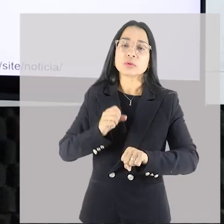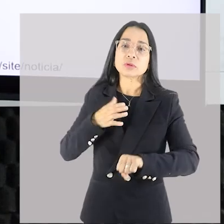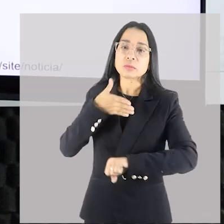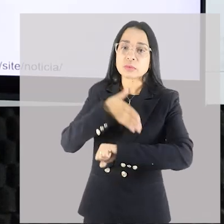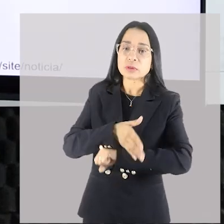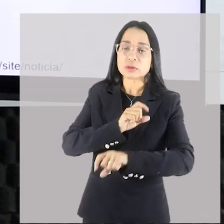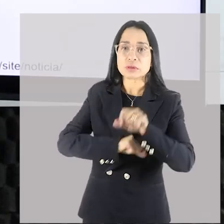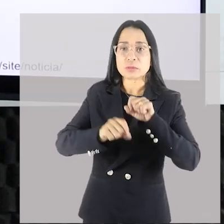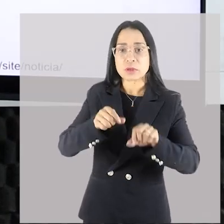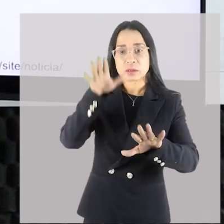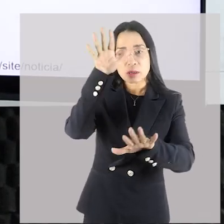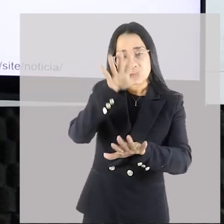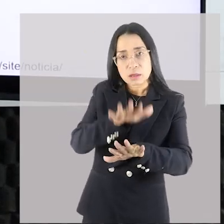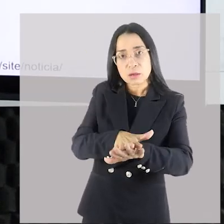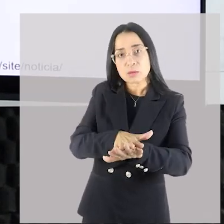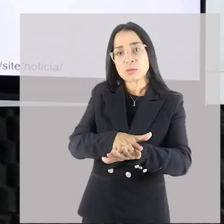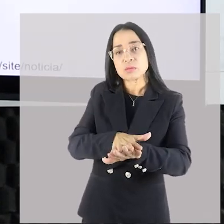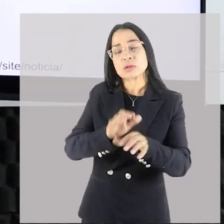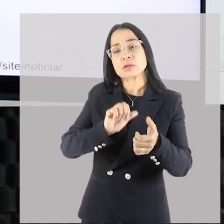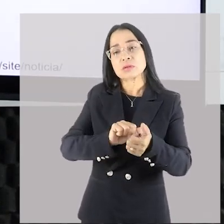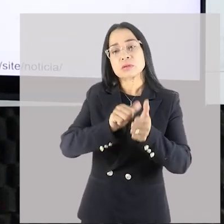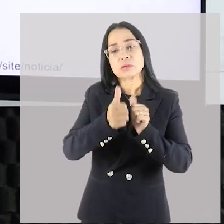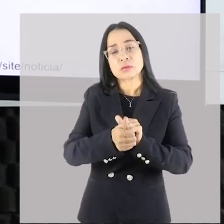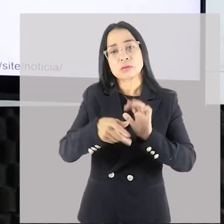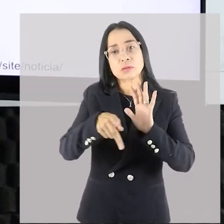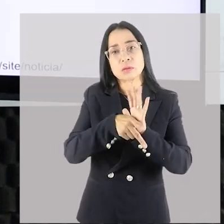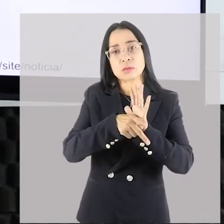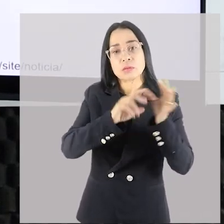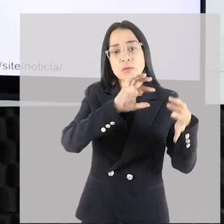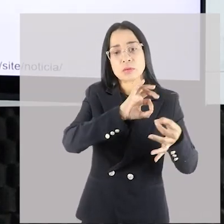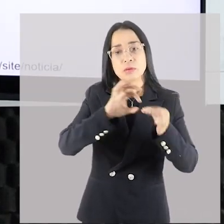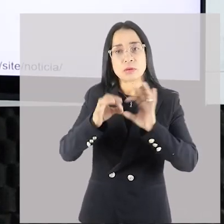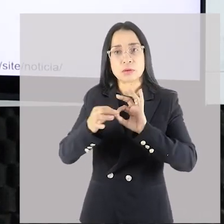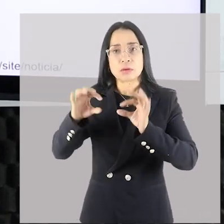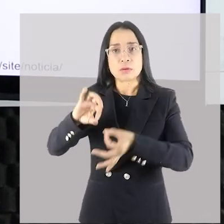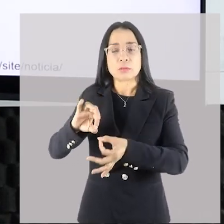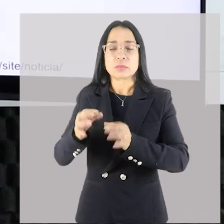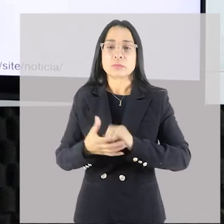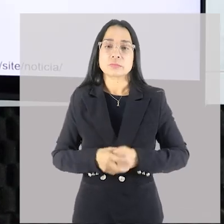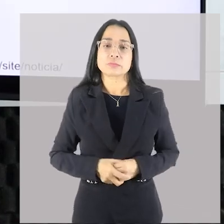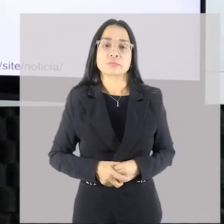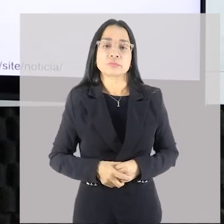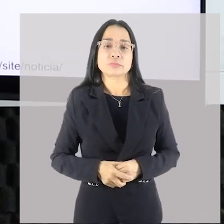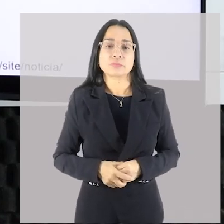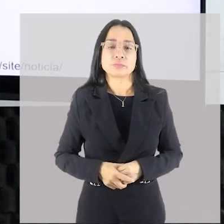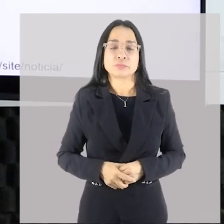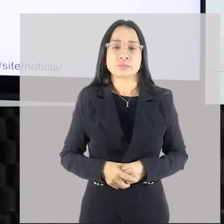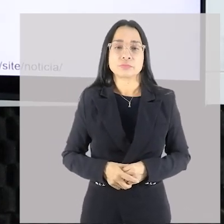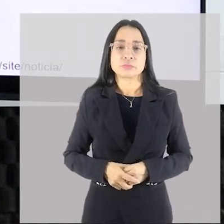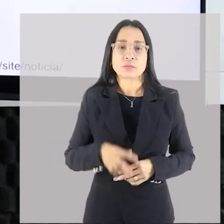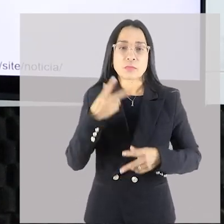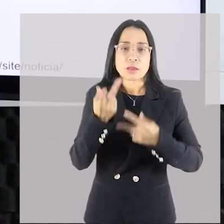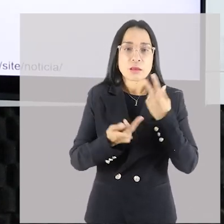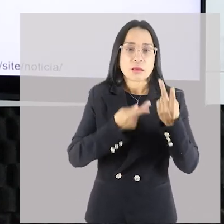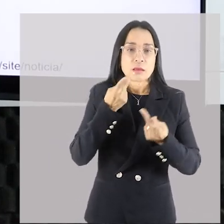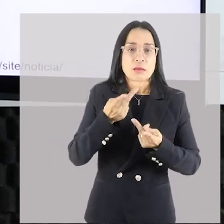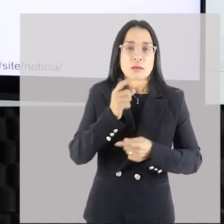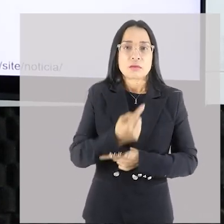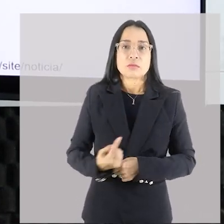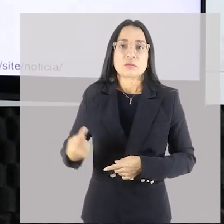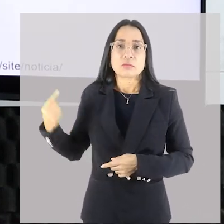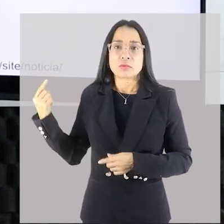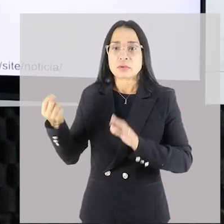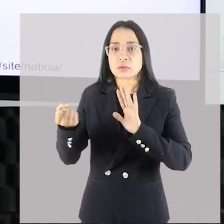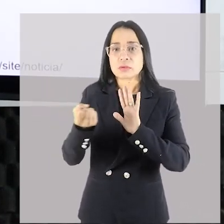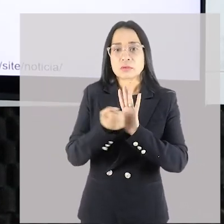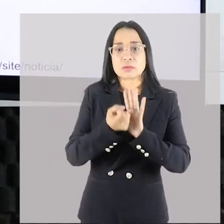inclusa nesse meio esportivo, tá bom? E aí a gente vai falar aqui um pouco sobre os símbolos, né, que fazem